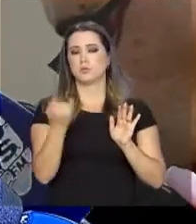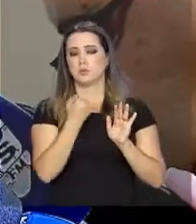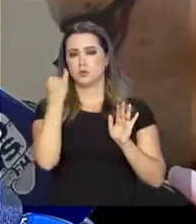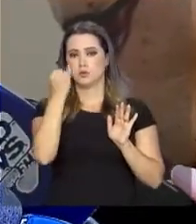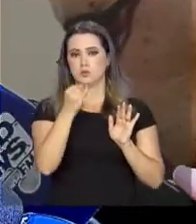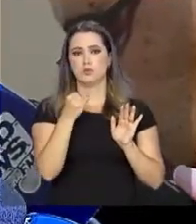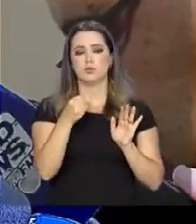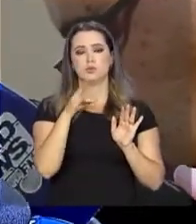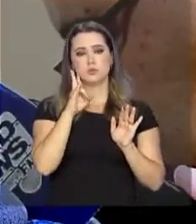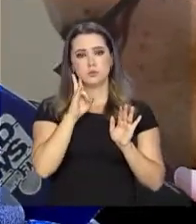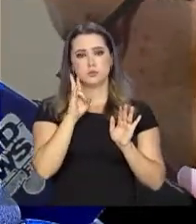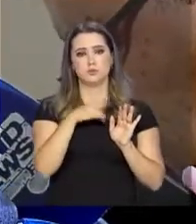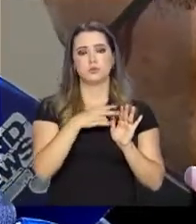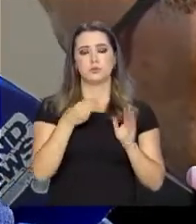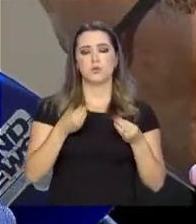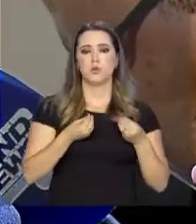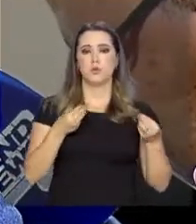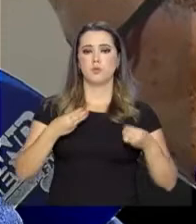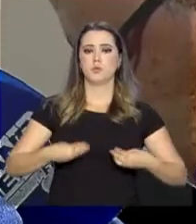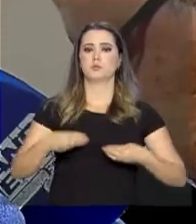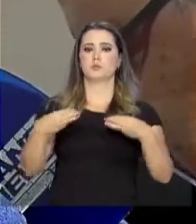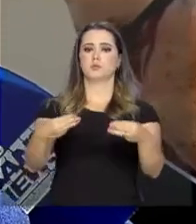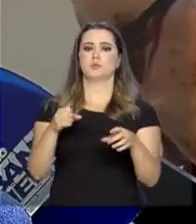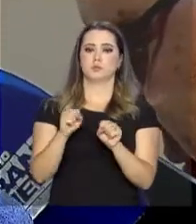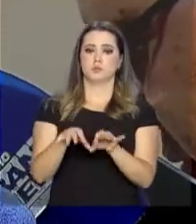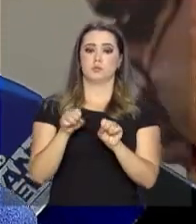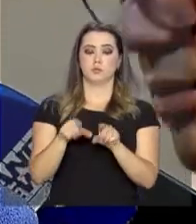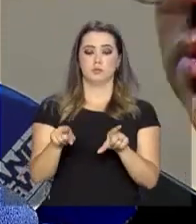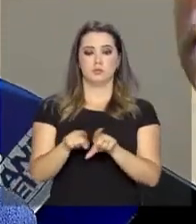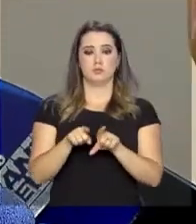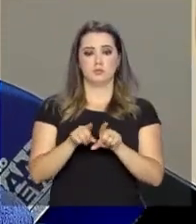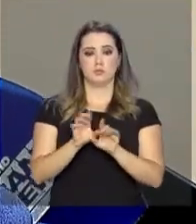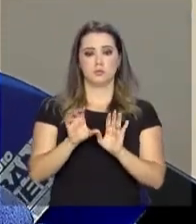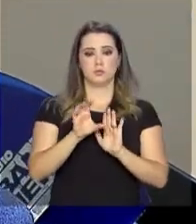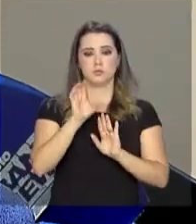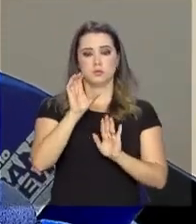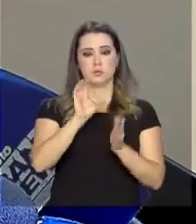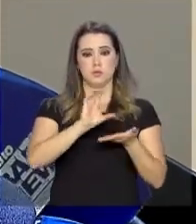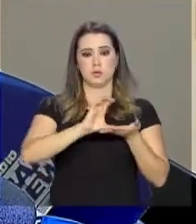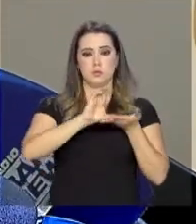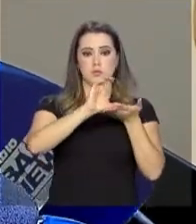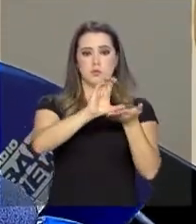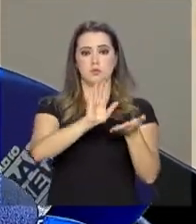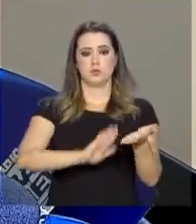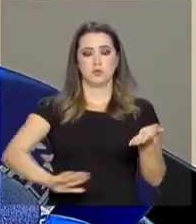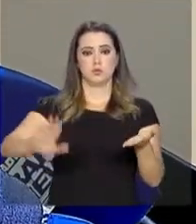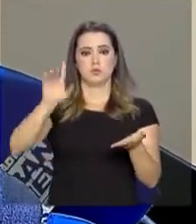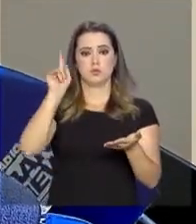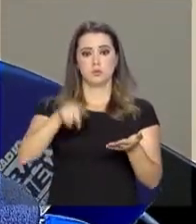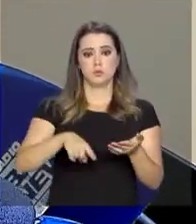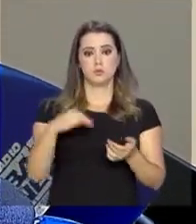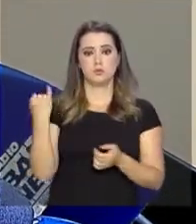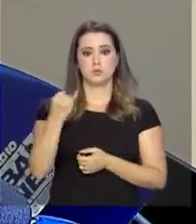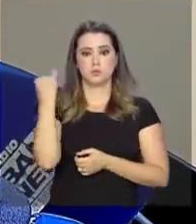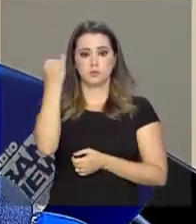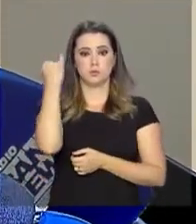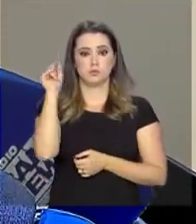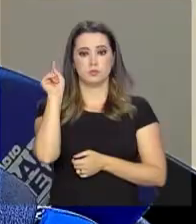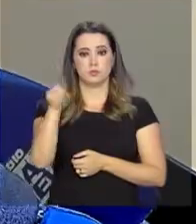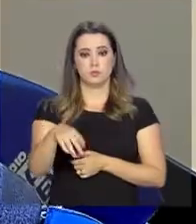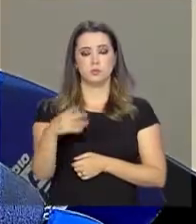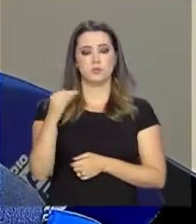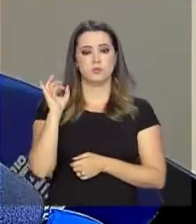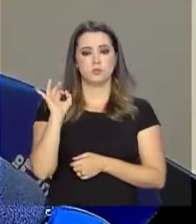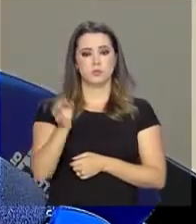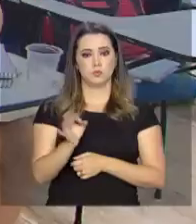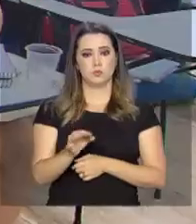para a avaliação do Ministério da Educação, mas especialmente também do Conselho Nacional, eu acho que é por demais importante e muito